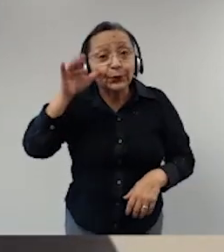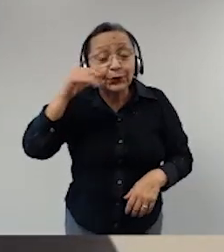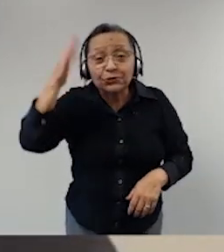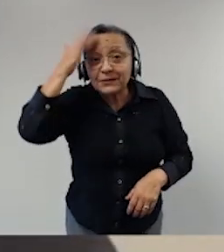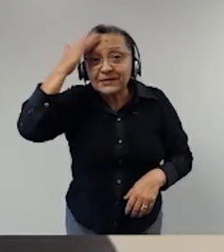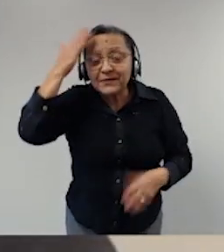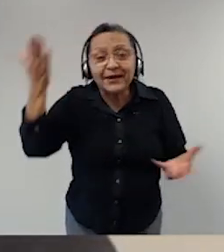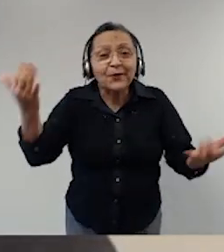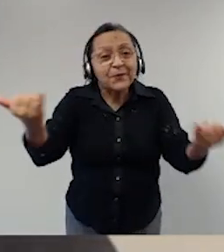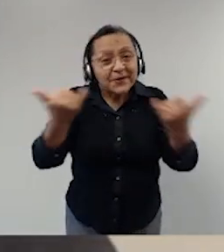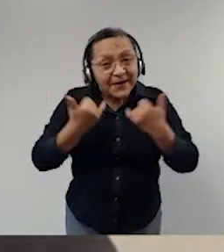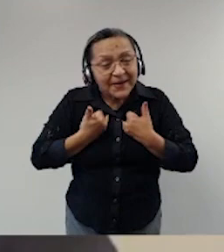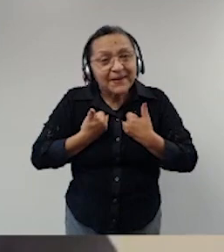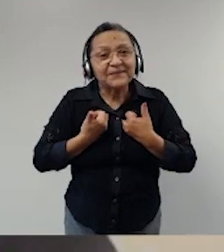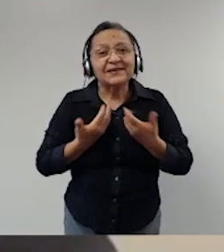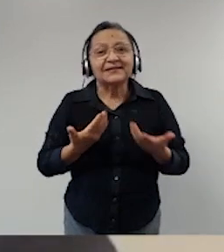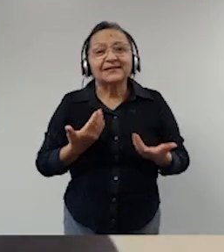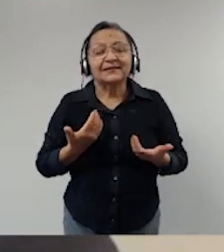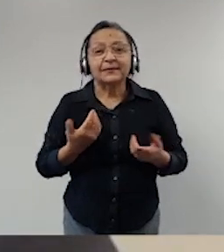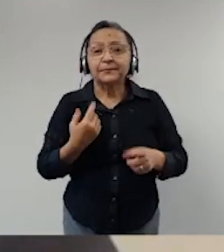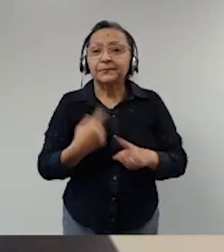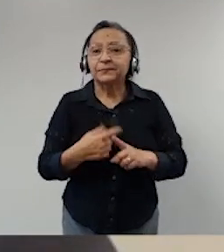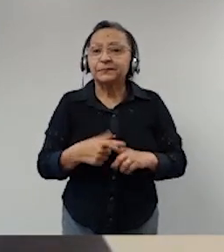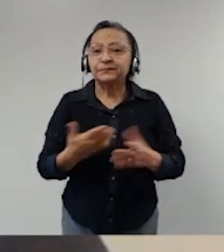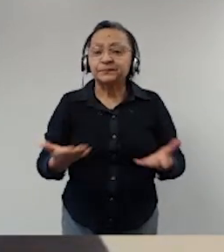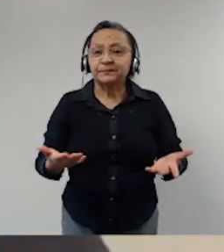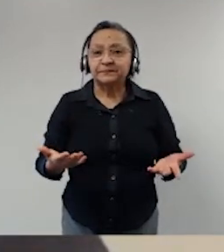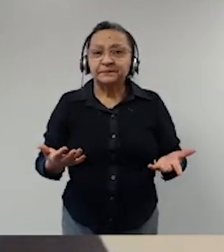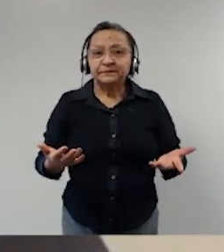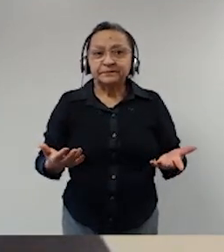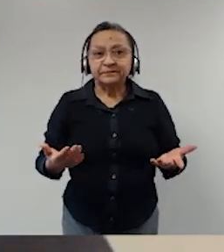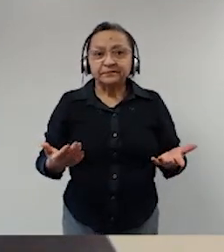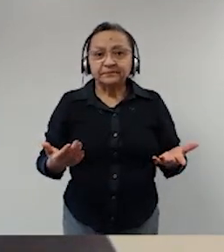a quem nos está a ver, porque